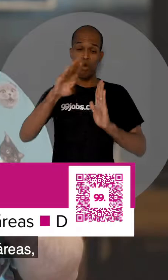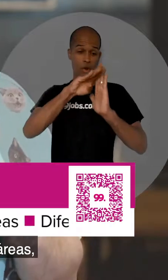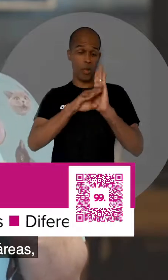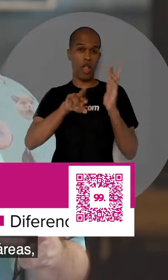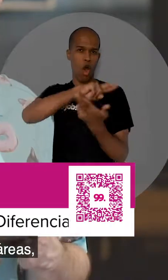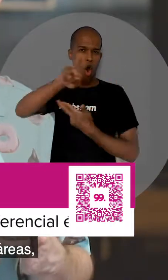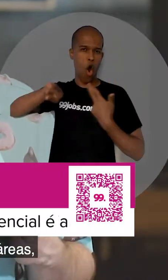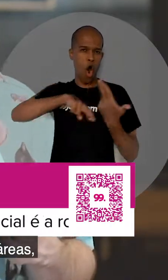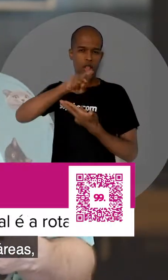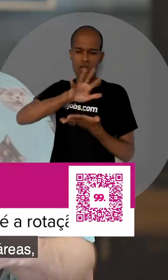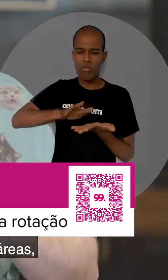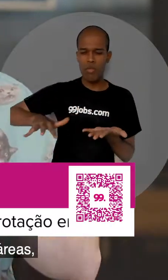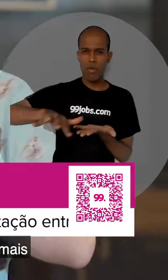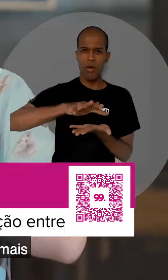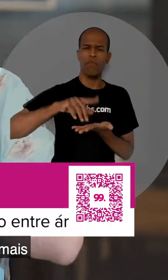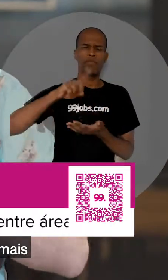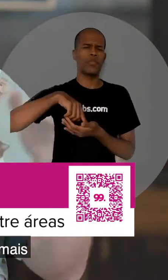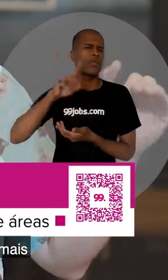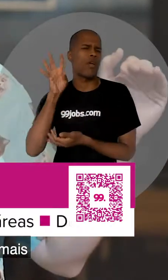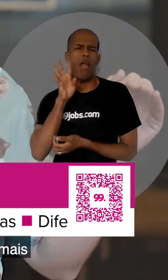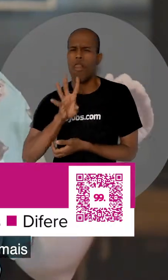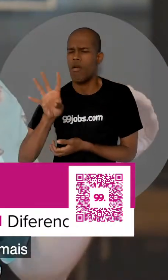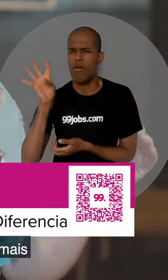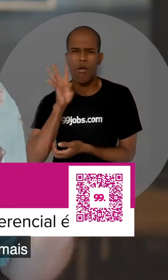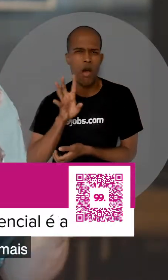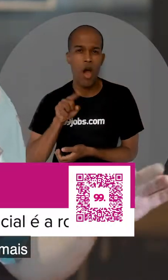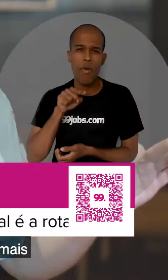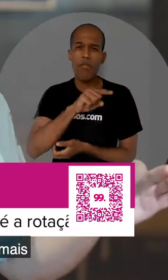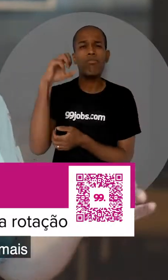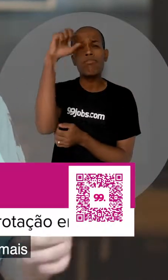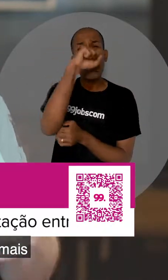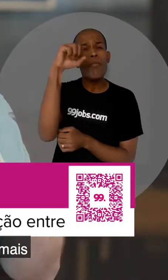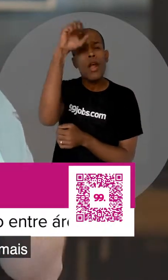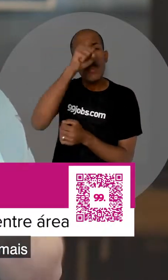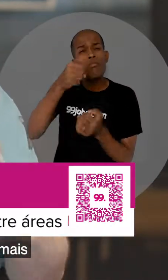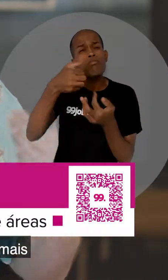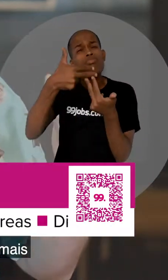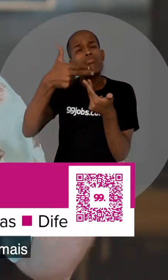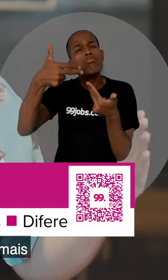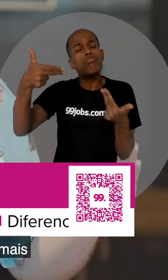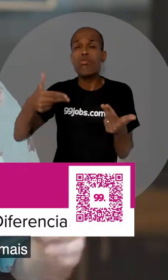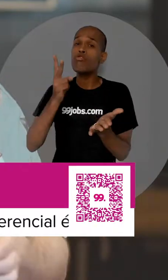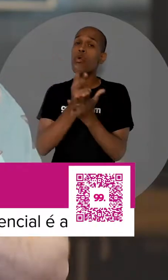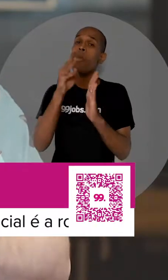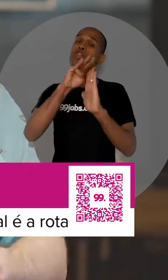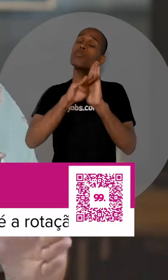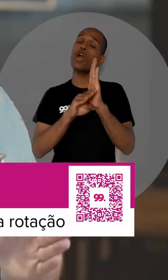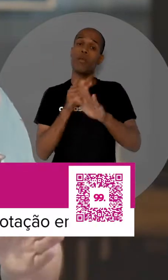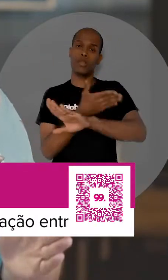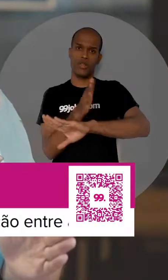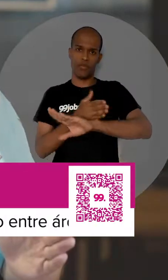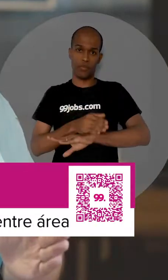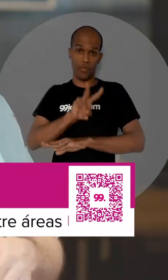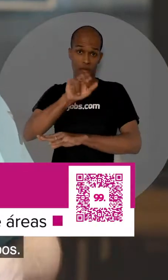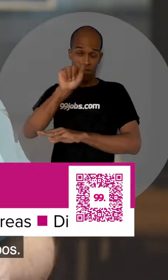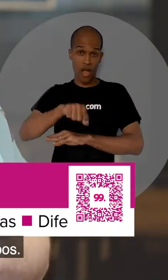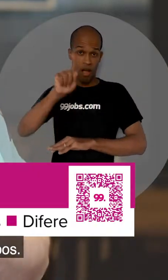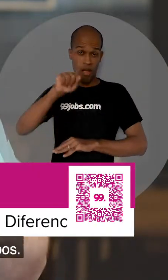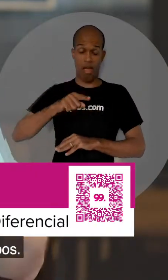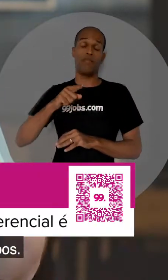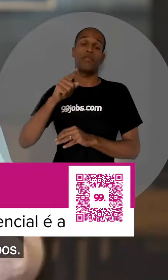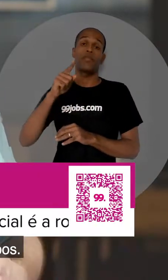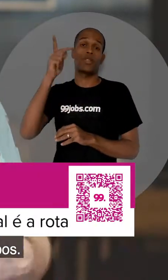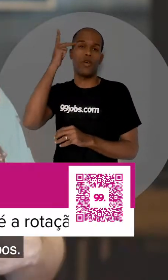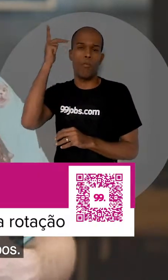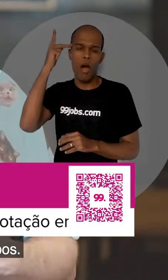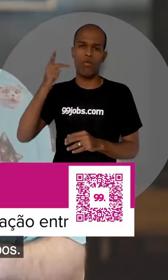tem rotação entre as áreas. Gente, isso é super legal e super bacana para você aprender demais no mesmo programa de estágio. As vagas